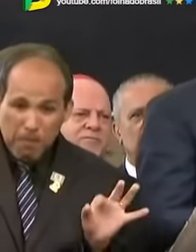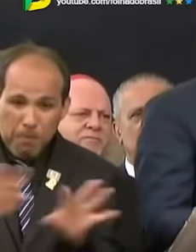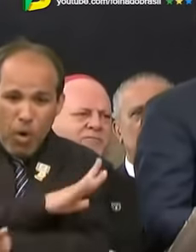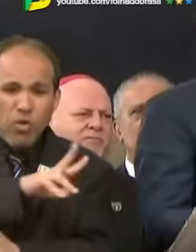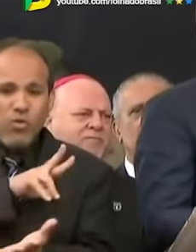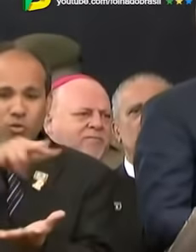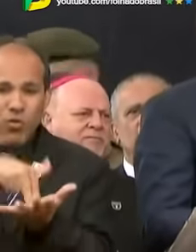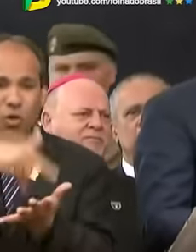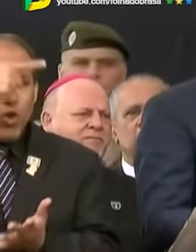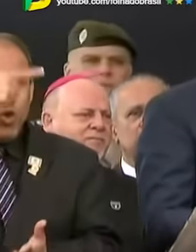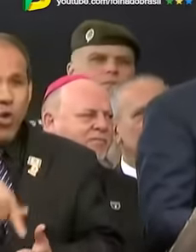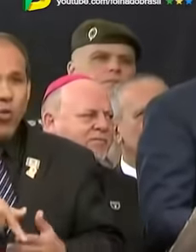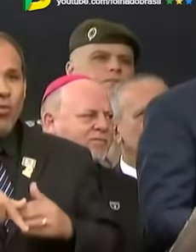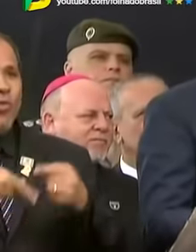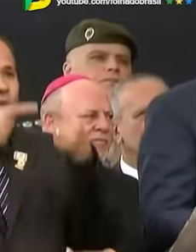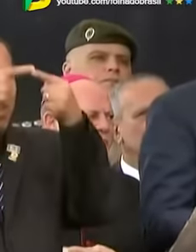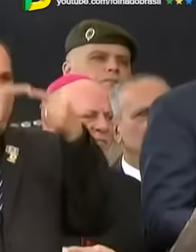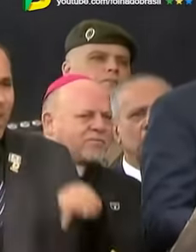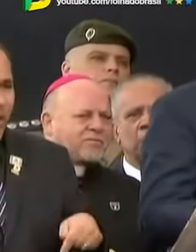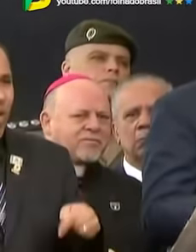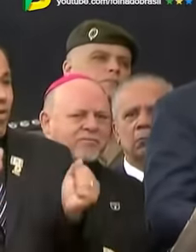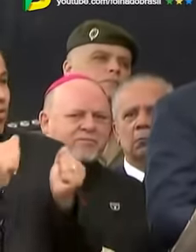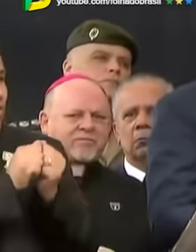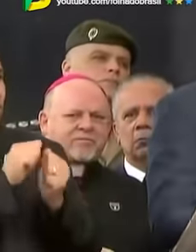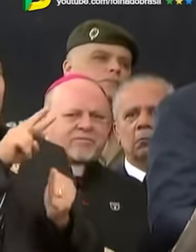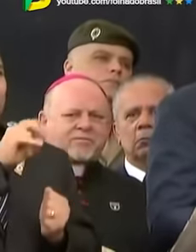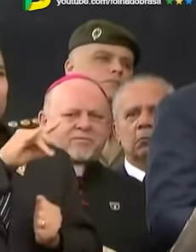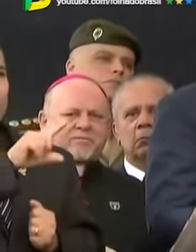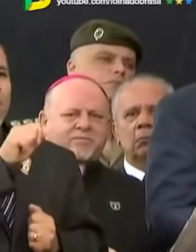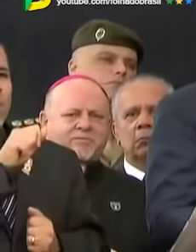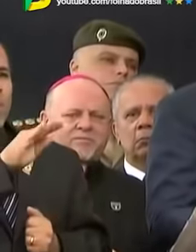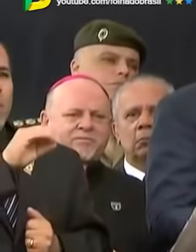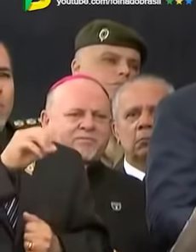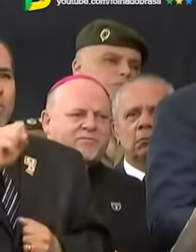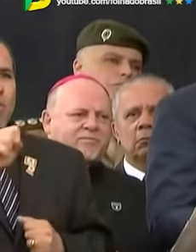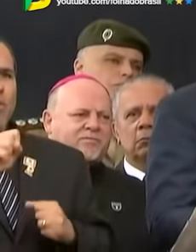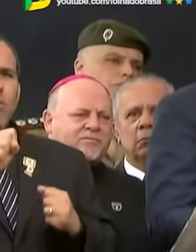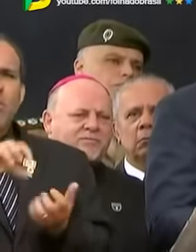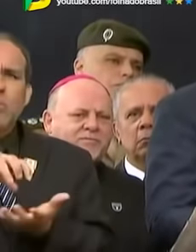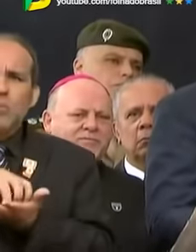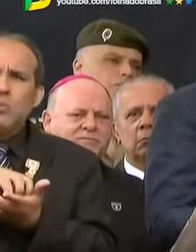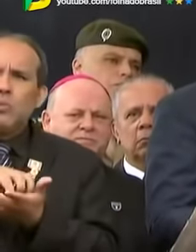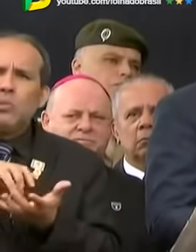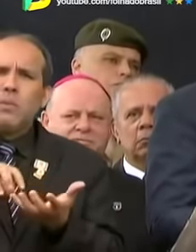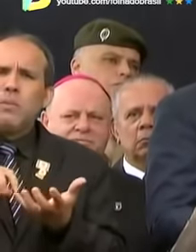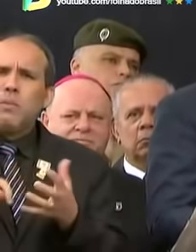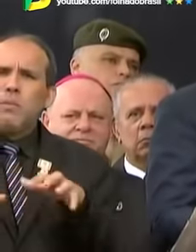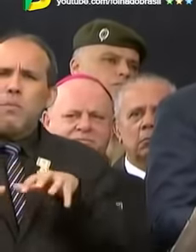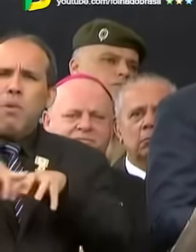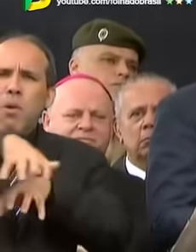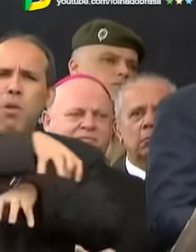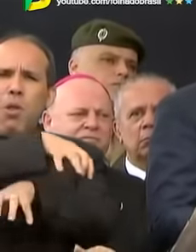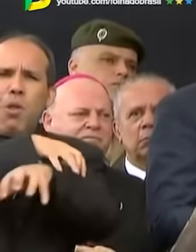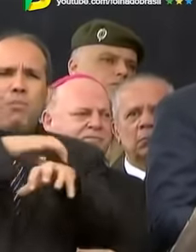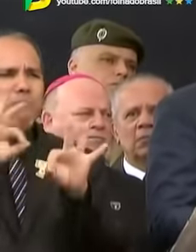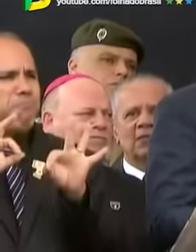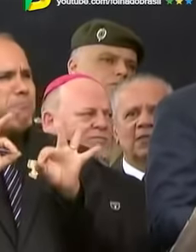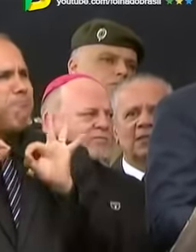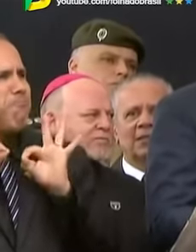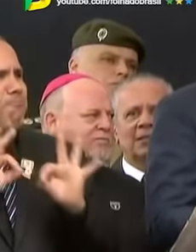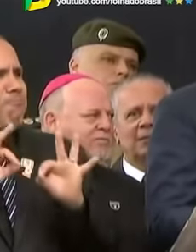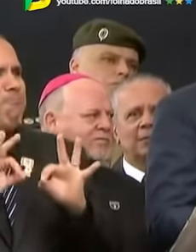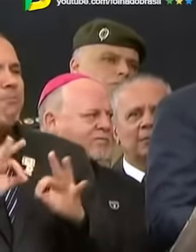com o Vilas Boas para inaugurar esse complexo, que com toda certeza terá, pelo menos de